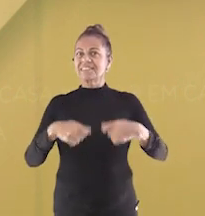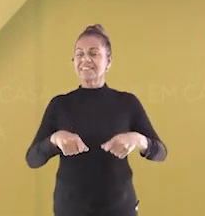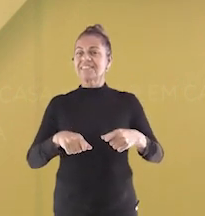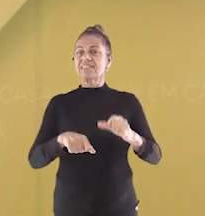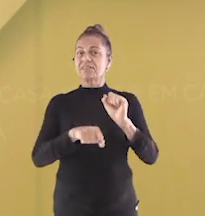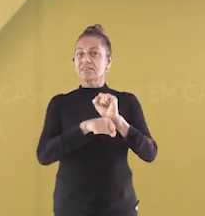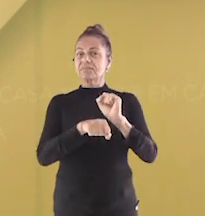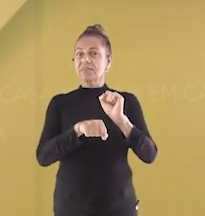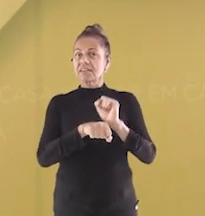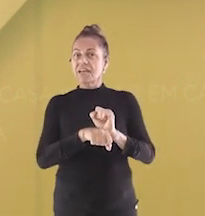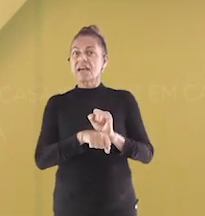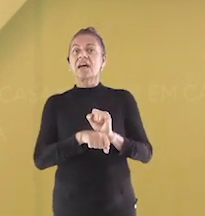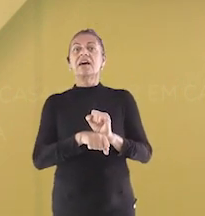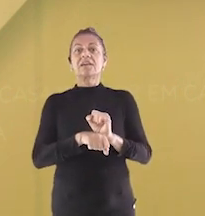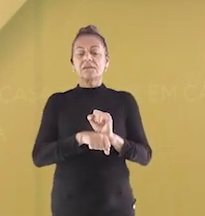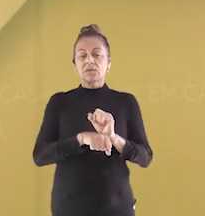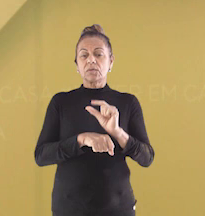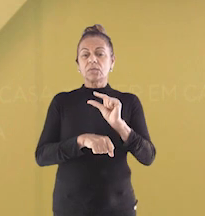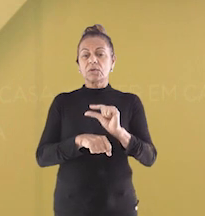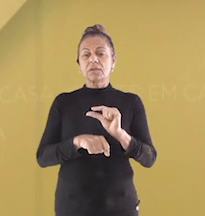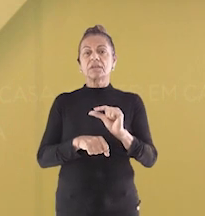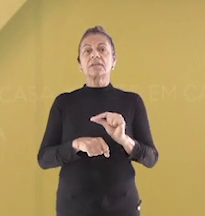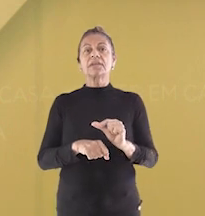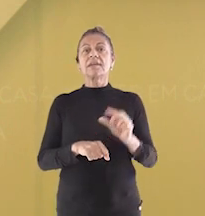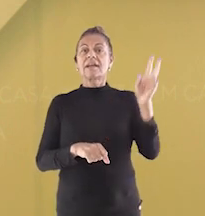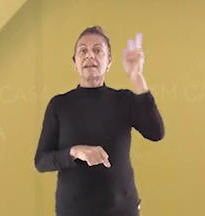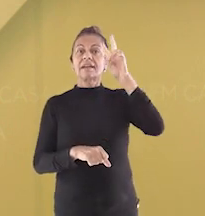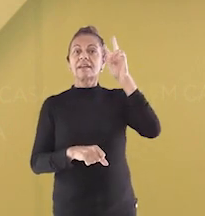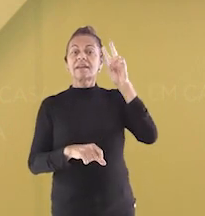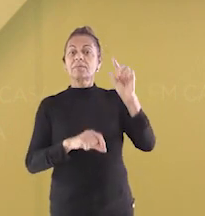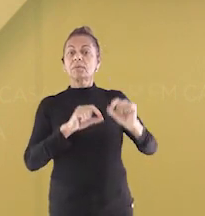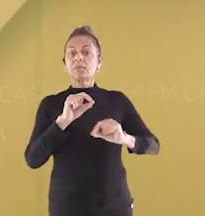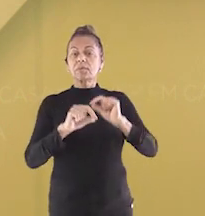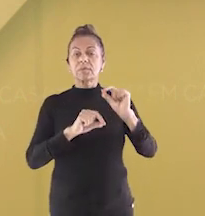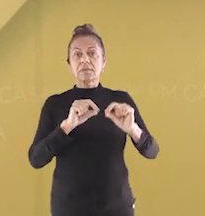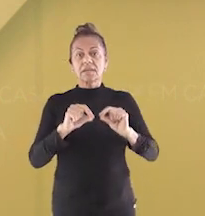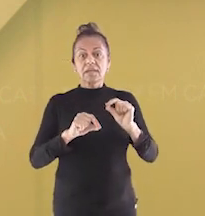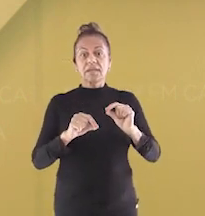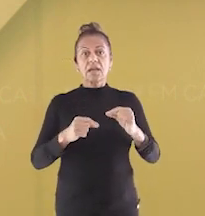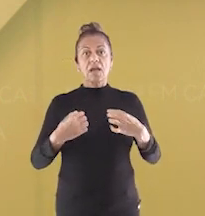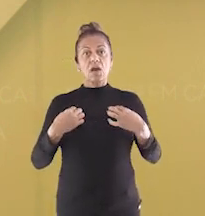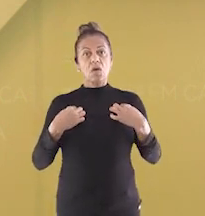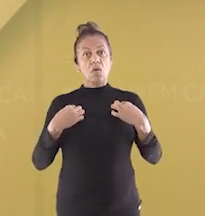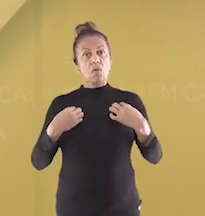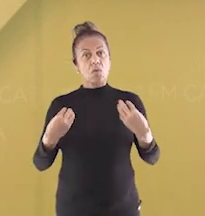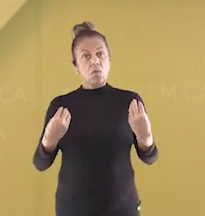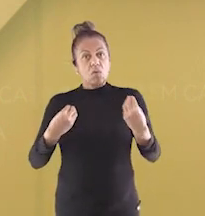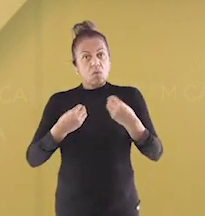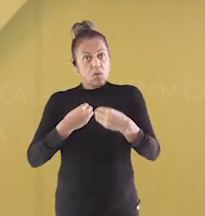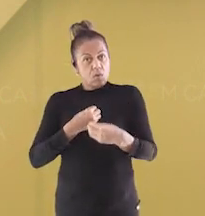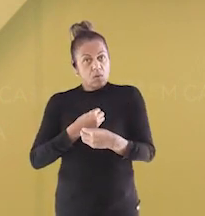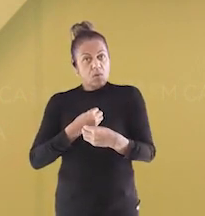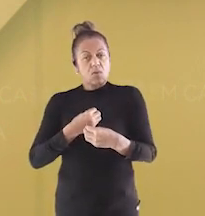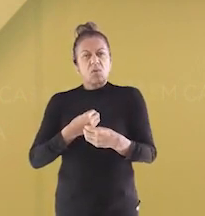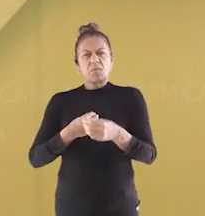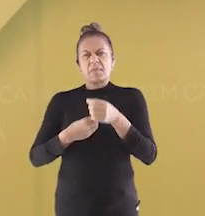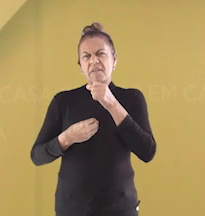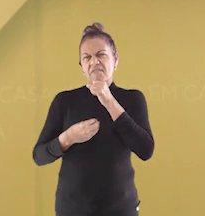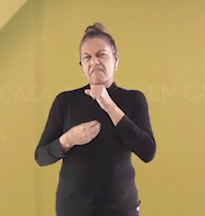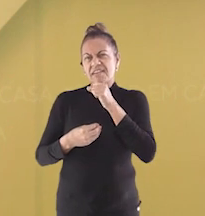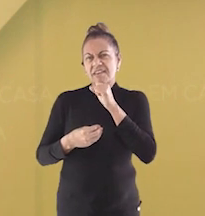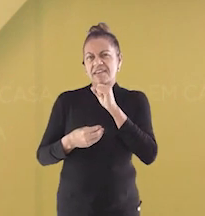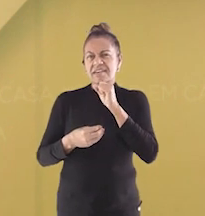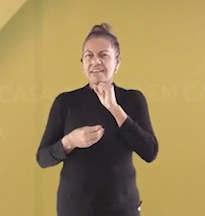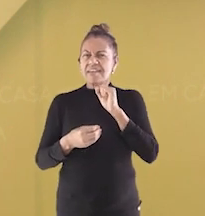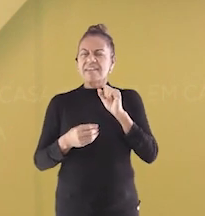Lembre-se de fazer isso em um local que você pode sujar e de preferência com um avental ou uma roupa mais antiga para não manchar